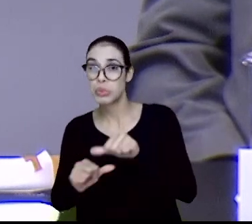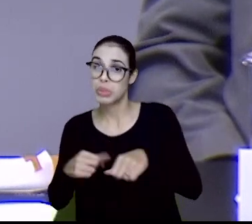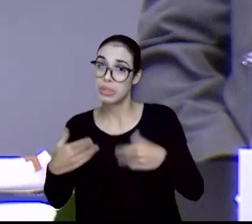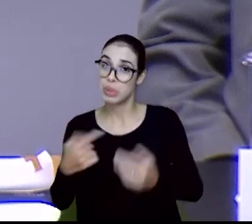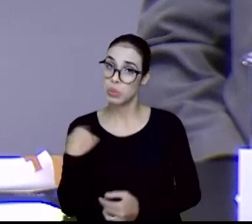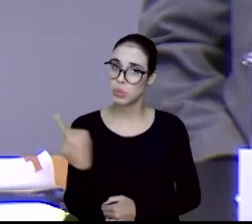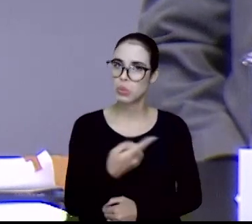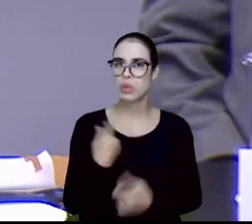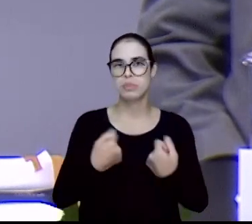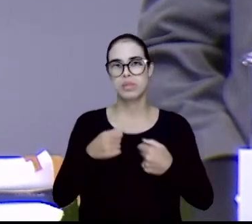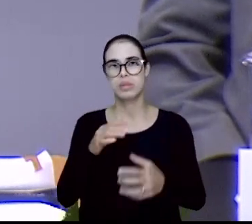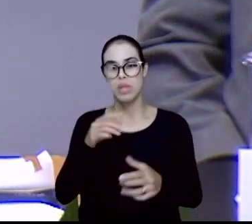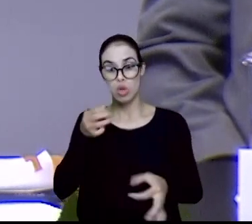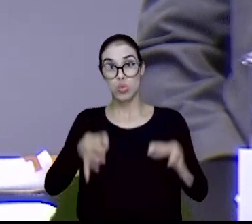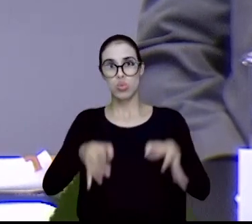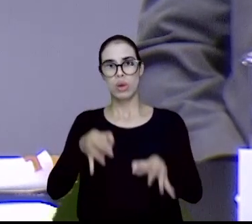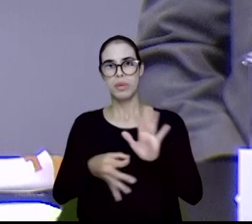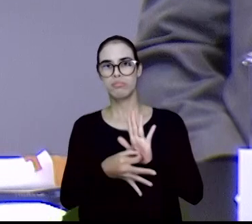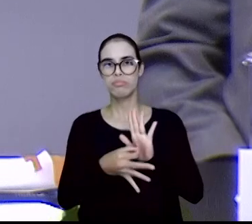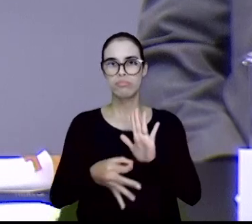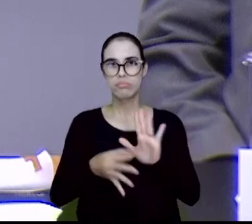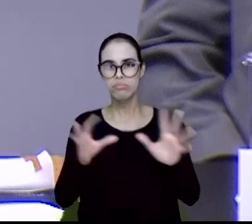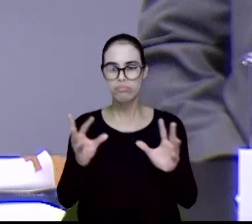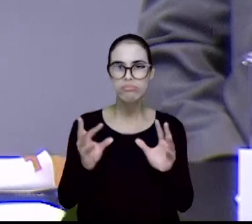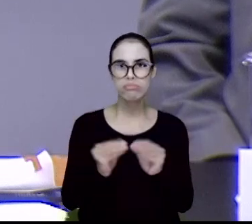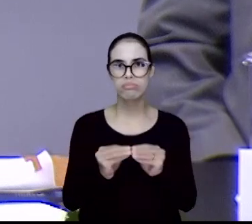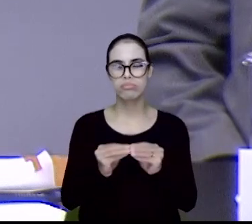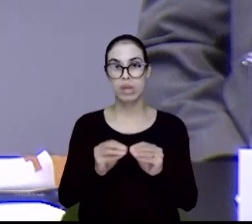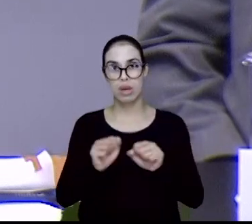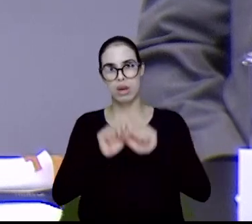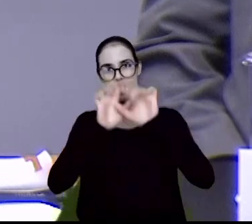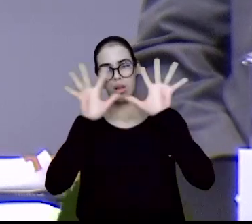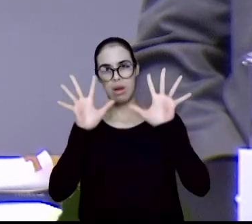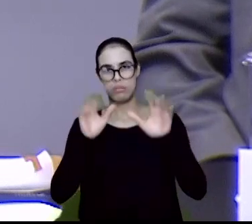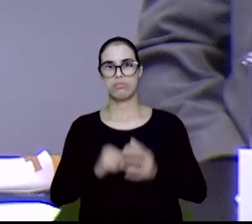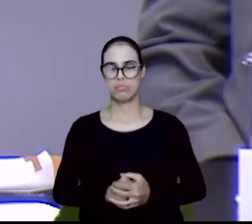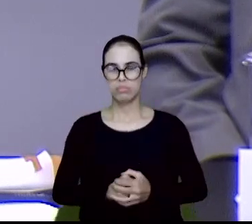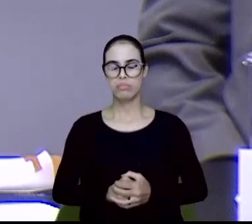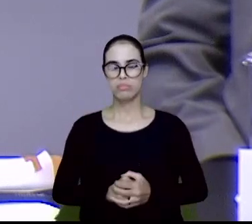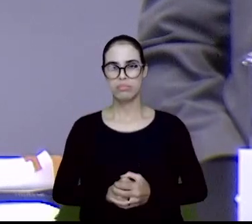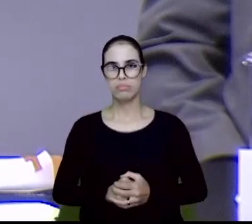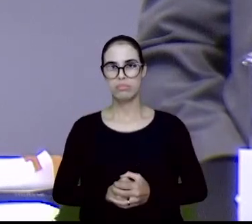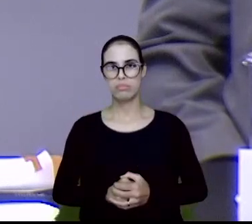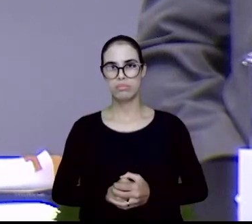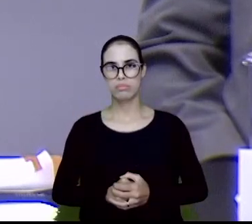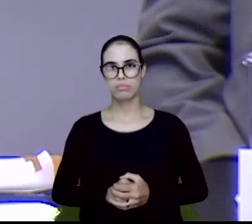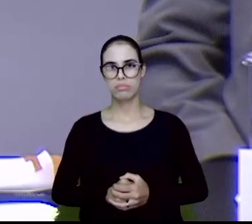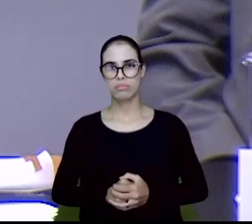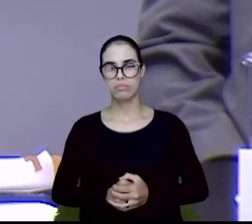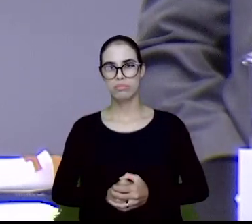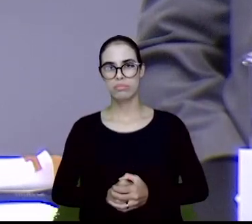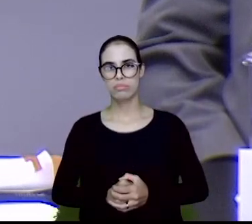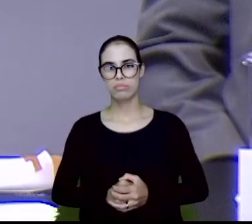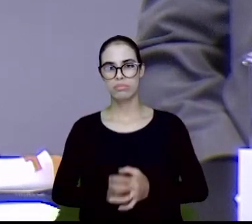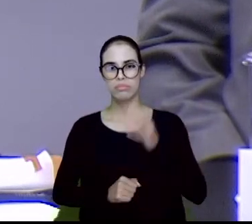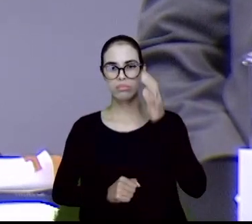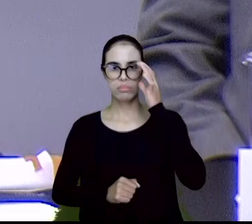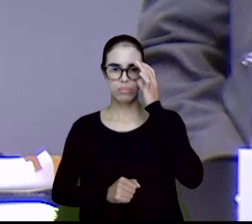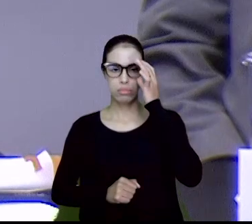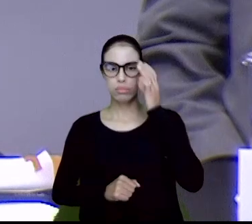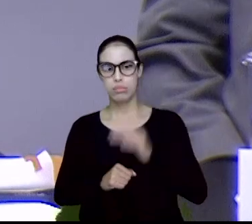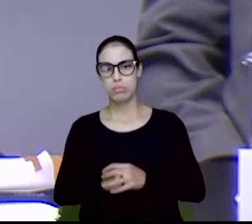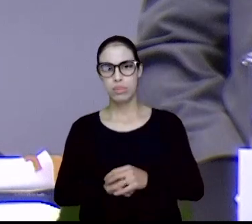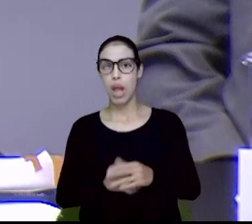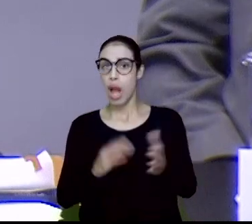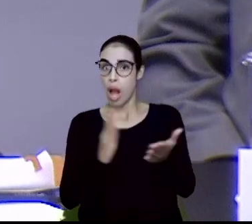mais breves e um pouco mais pragmáticos. Falo sobre isso em seguida. Mas uma decisão tem um bocado de obter dictum,